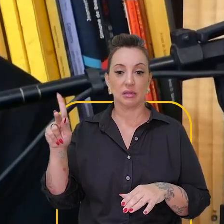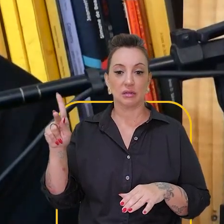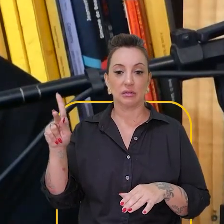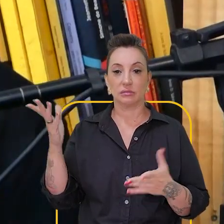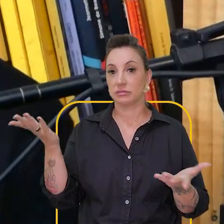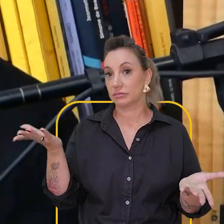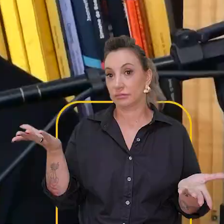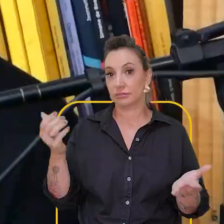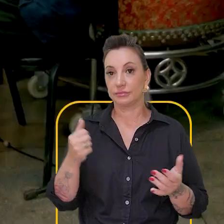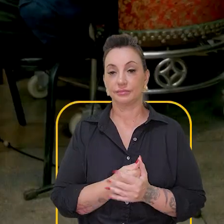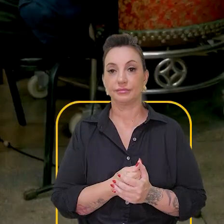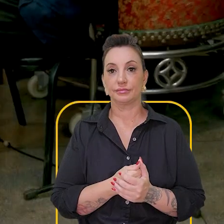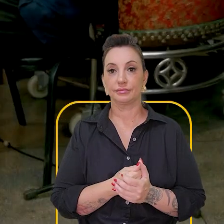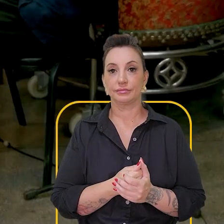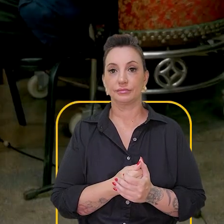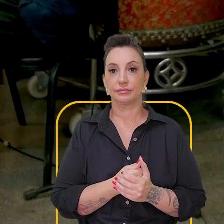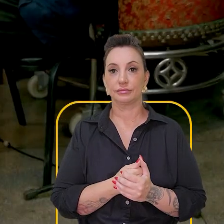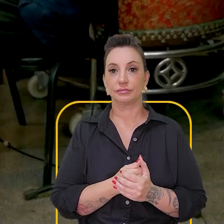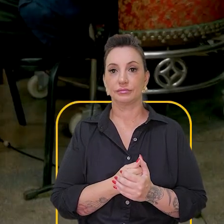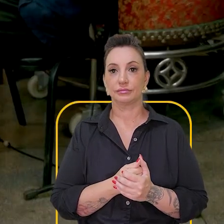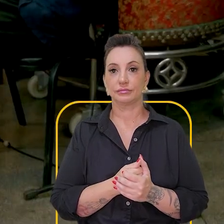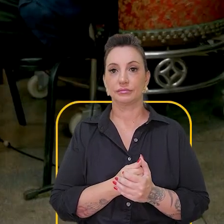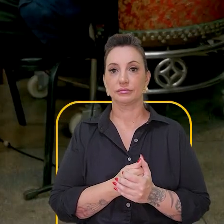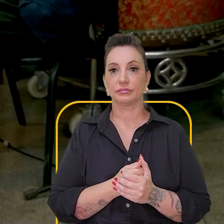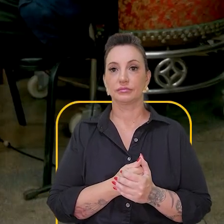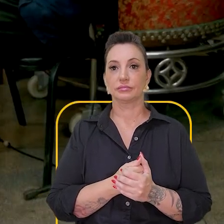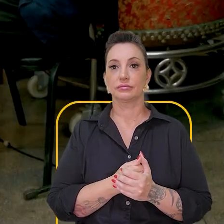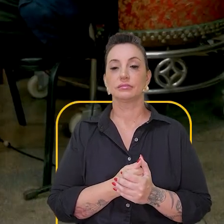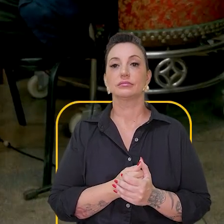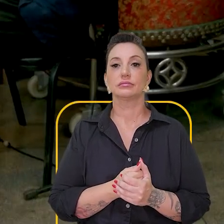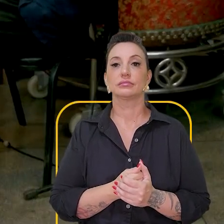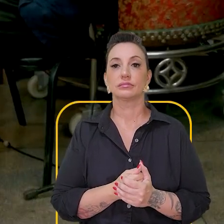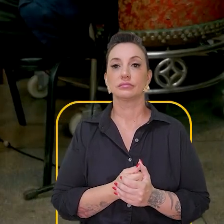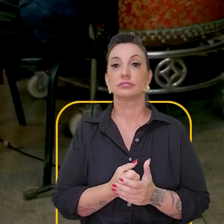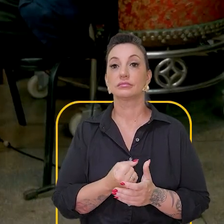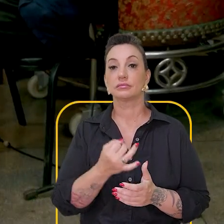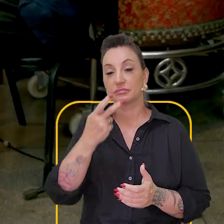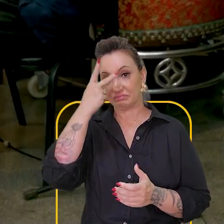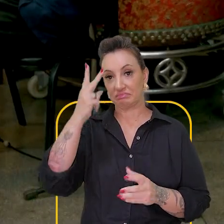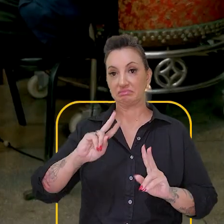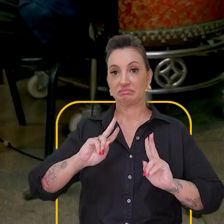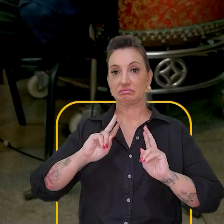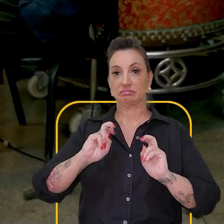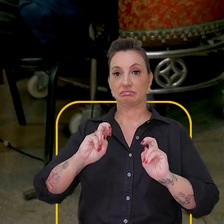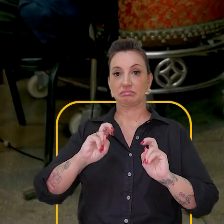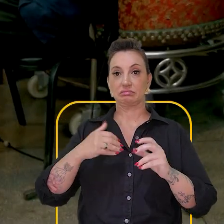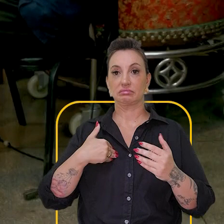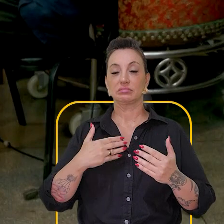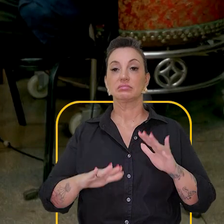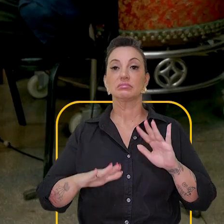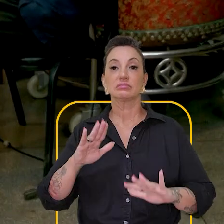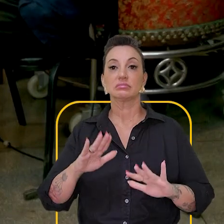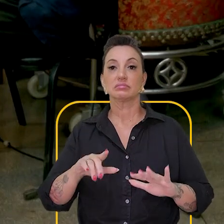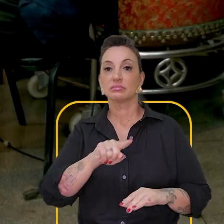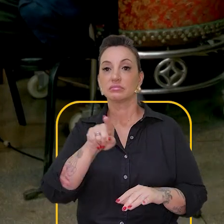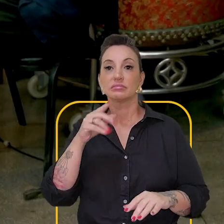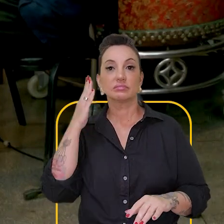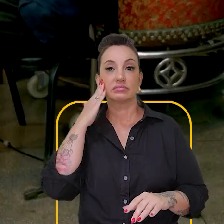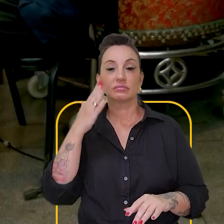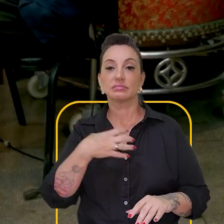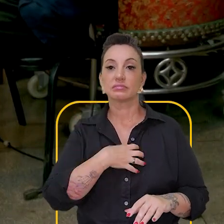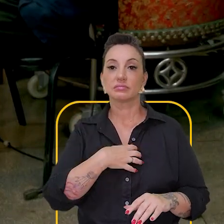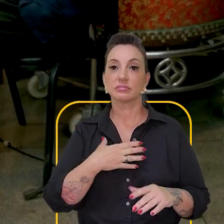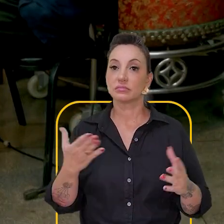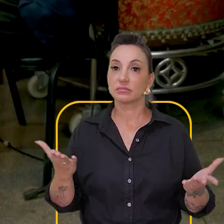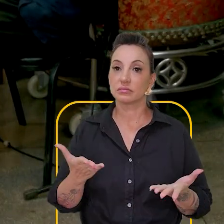assim talvez talvez vocês não sintam isso hoje vocês são de uma geração que eu acho que não tem mais isso mas o pessoal tinha muito isso